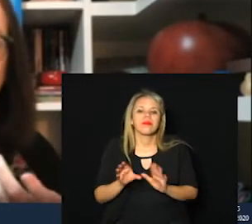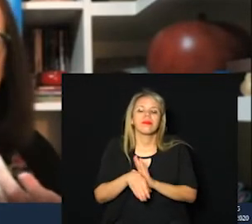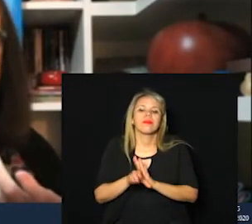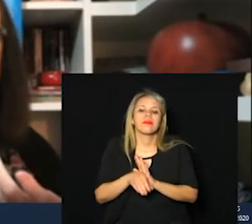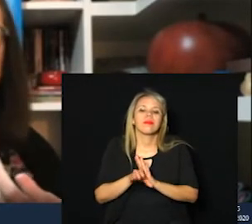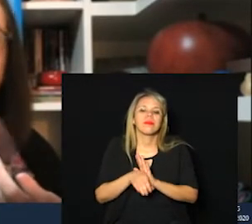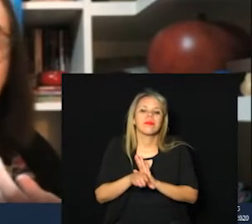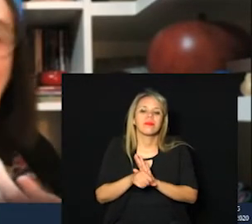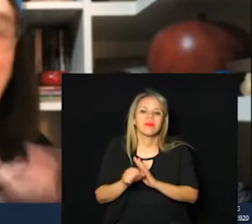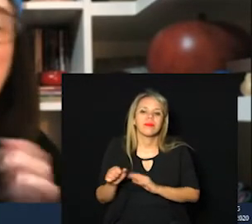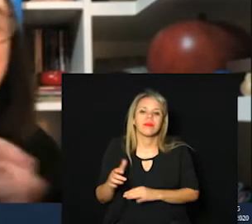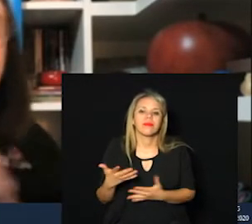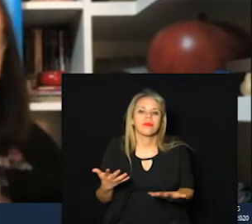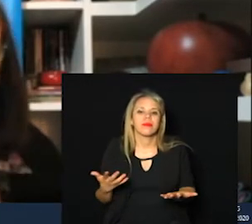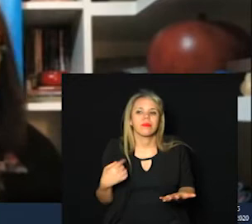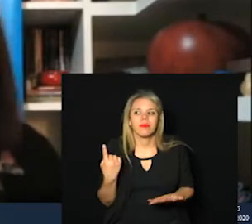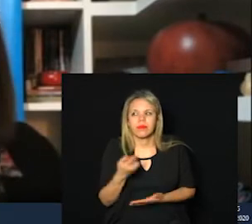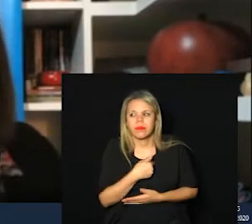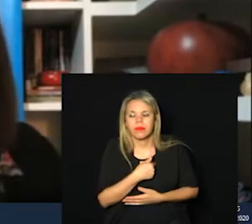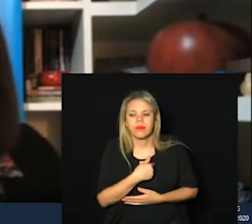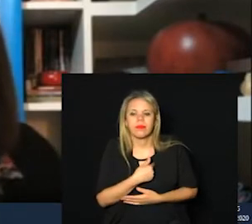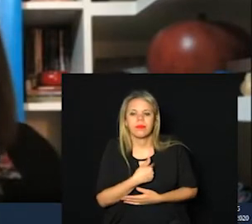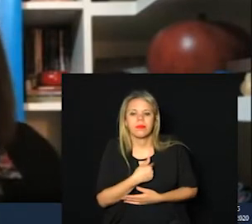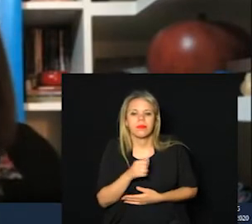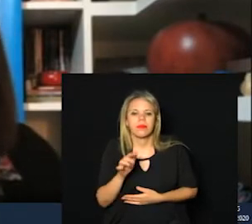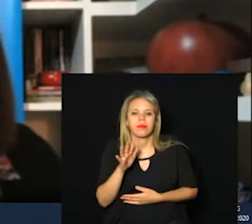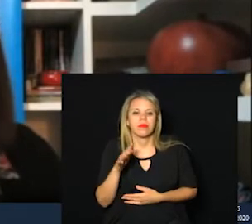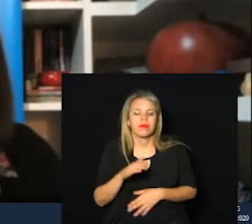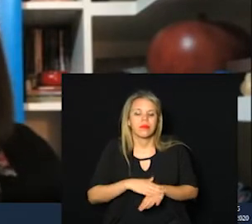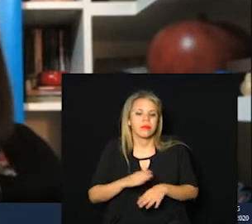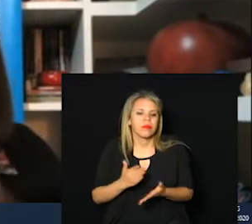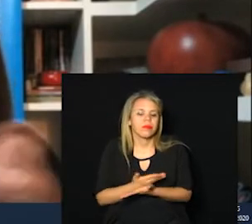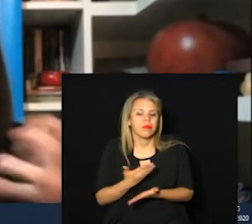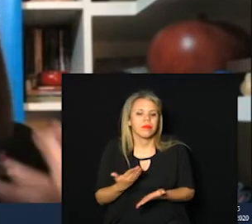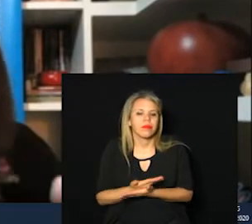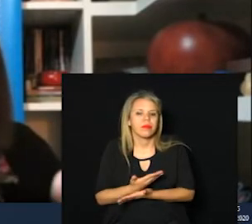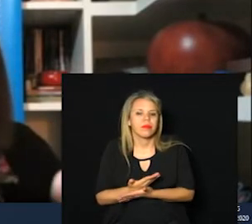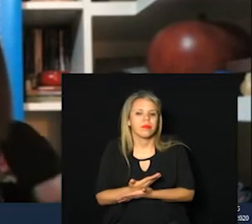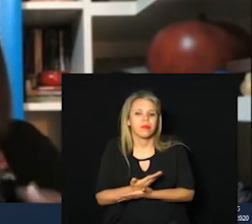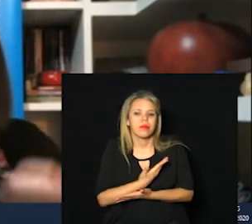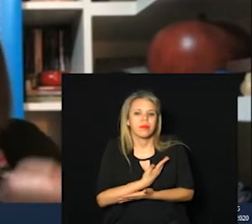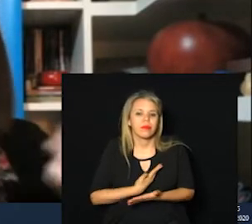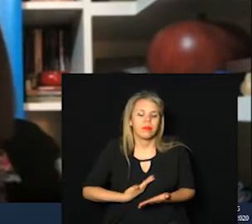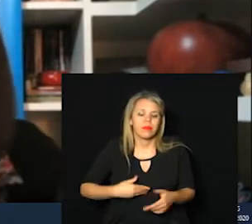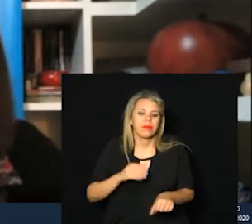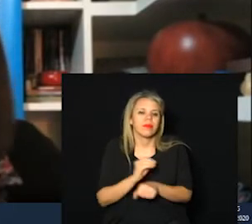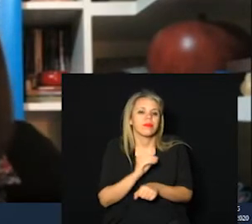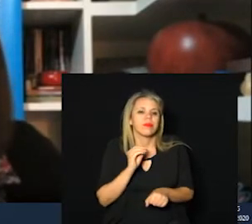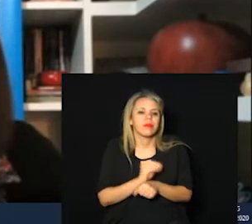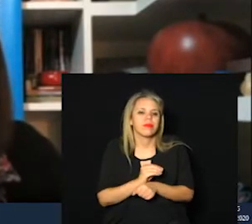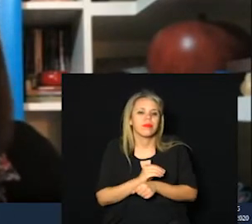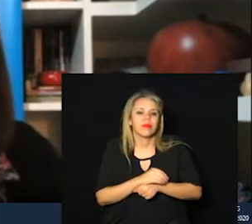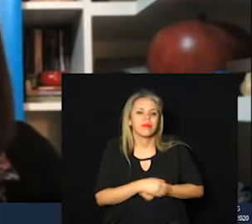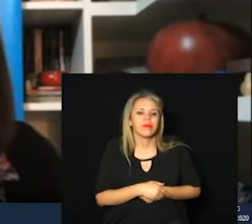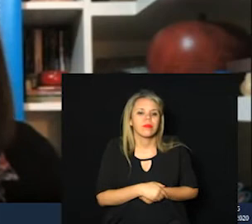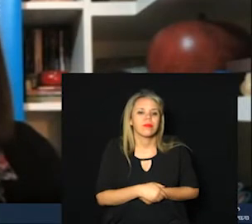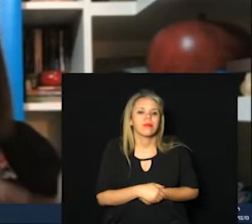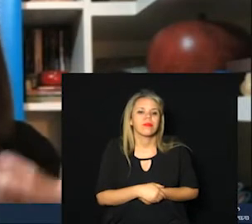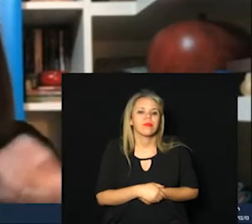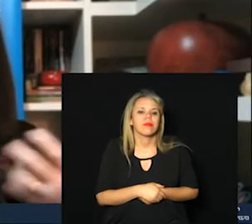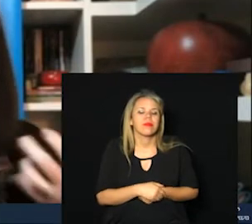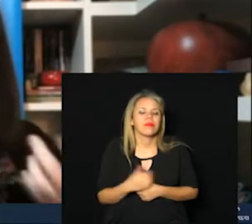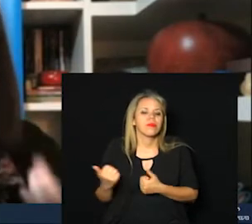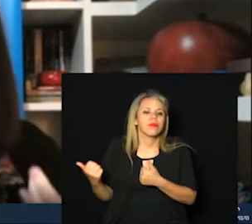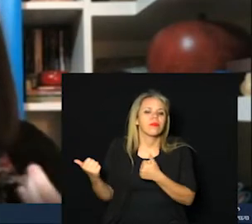muito caro para a nossa autora, né? A ideia de um Estado protetor, né? Que